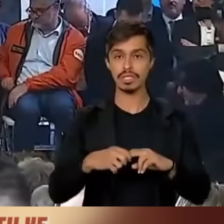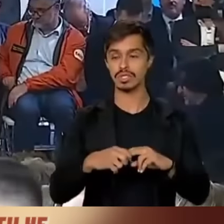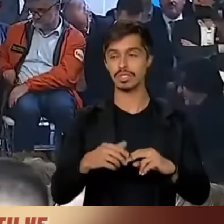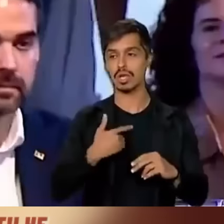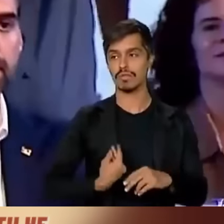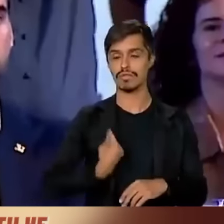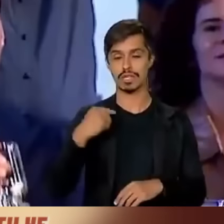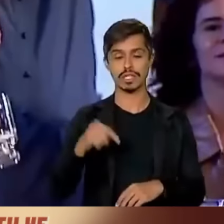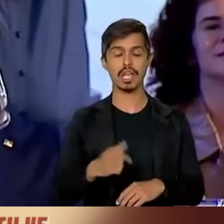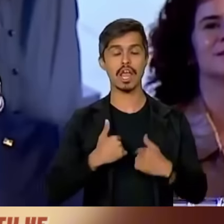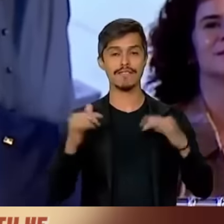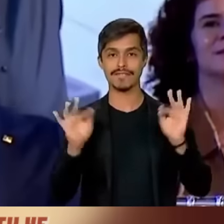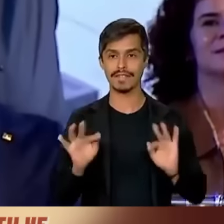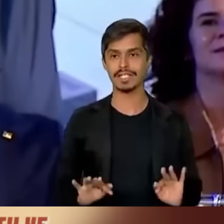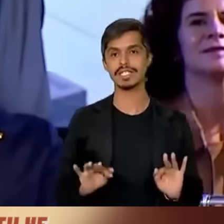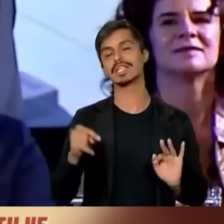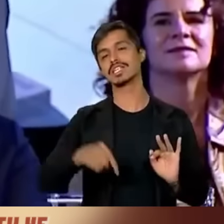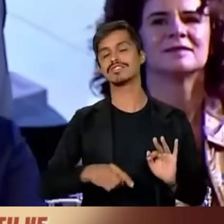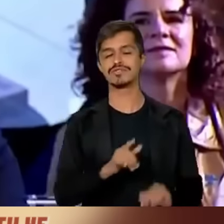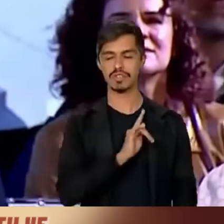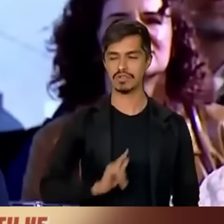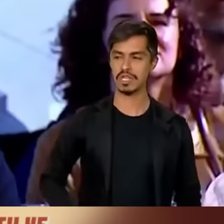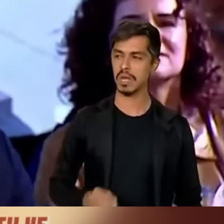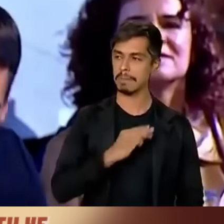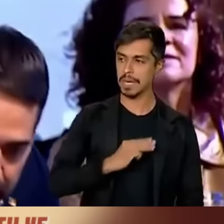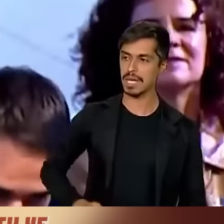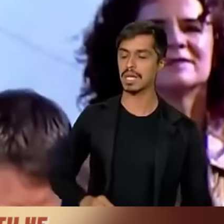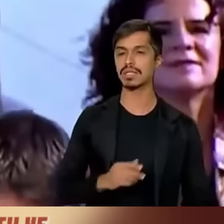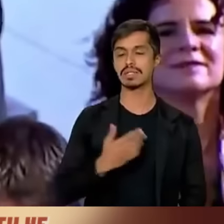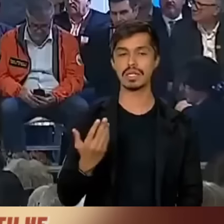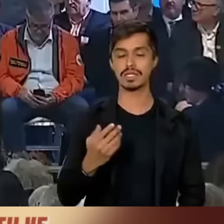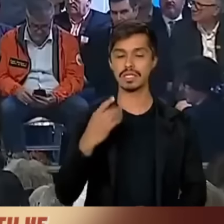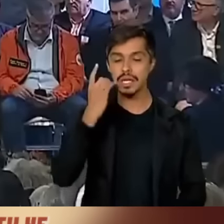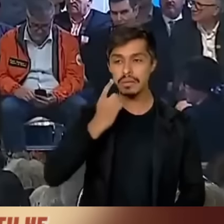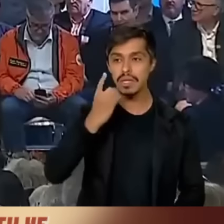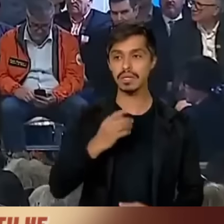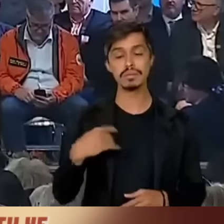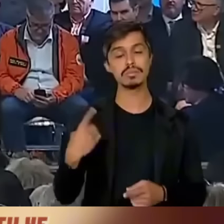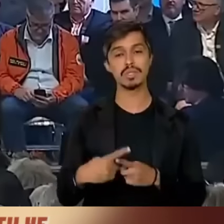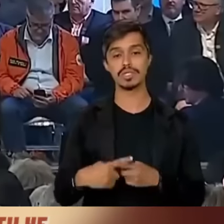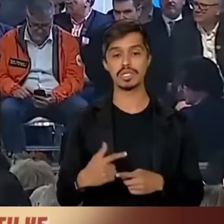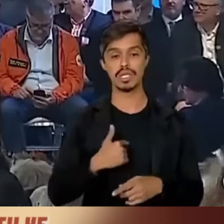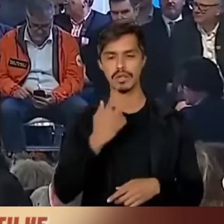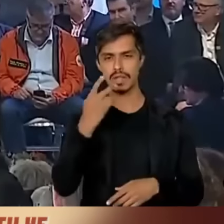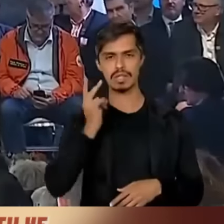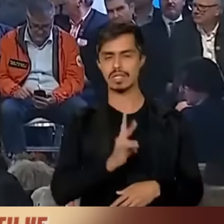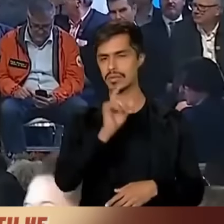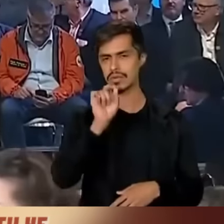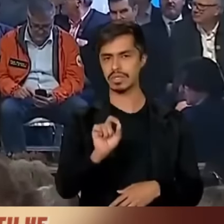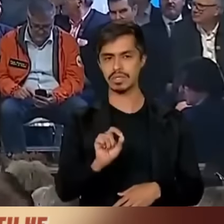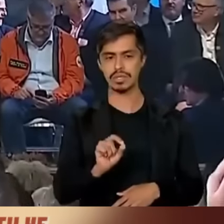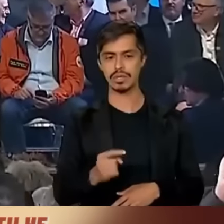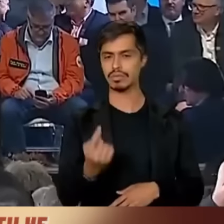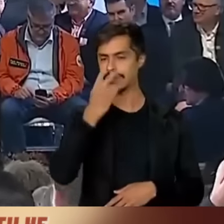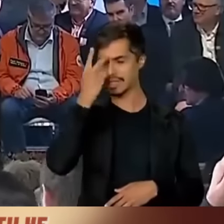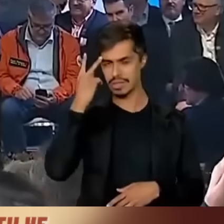aqui. Estou feliz, governador, estou feliz com os ministros, estou feliz com os deputados, porque eu digo o seguinte,